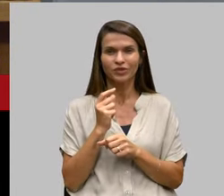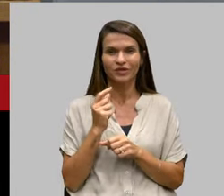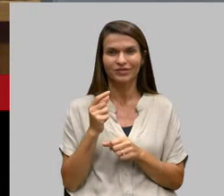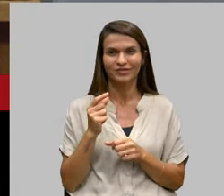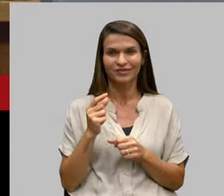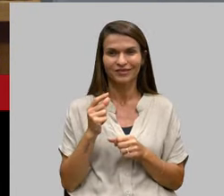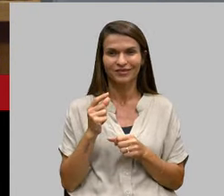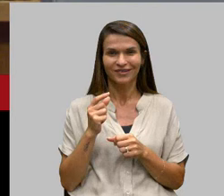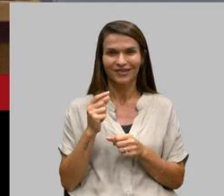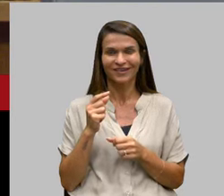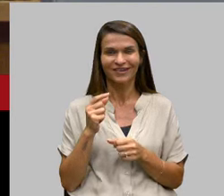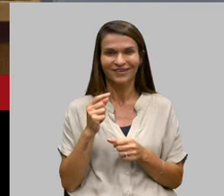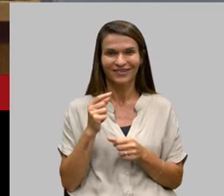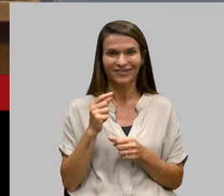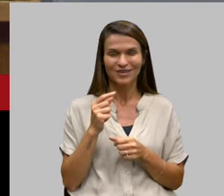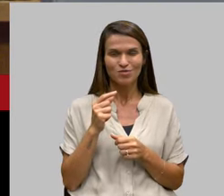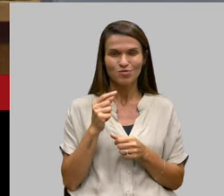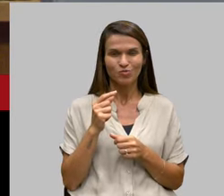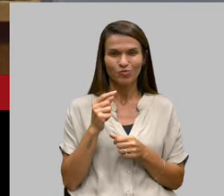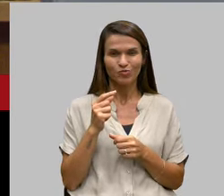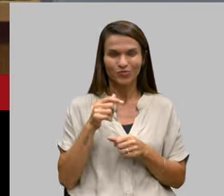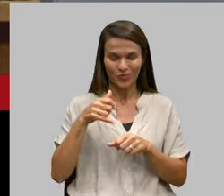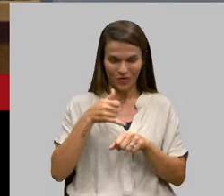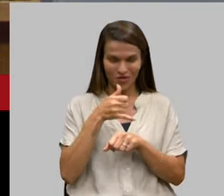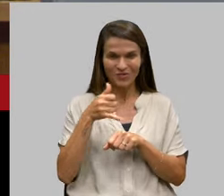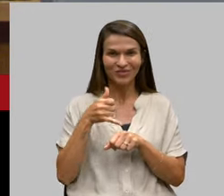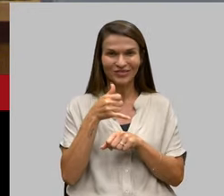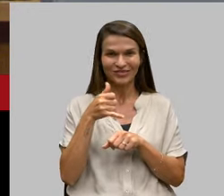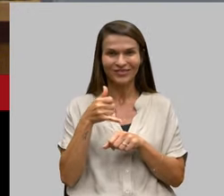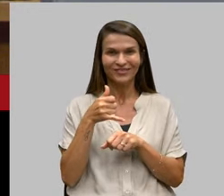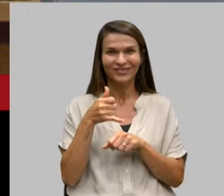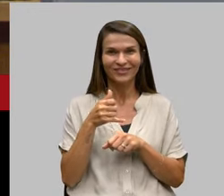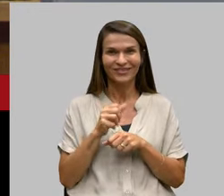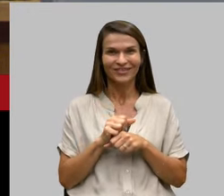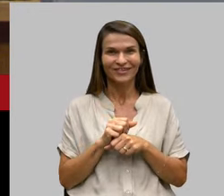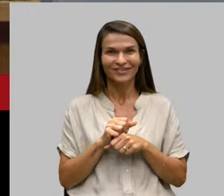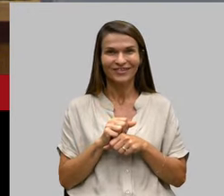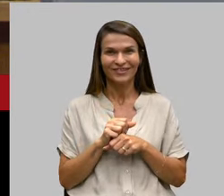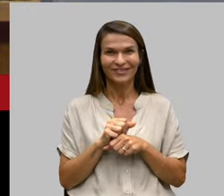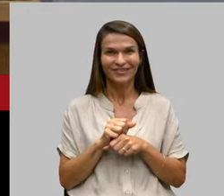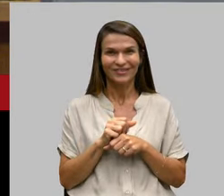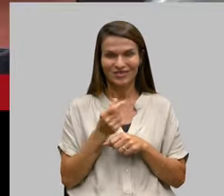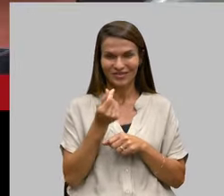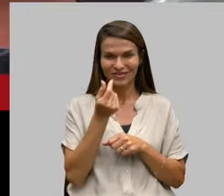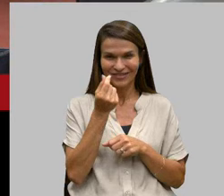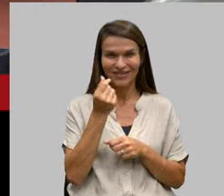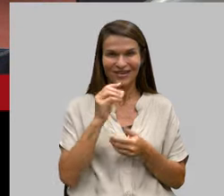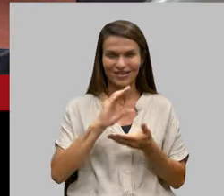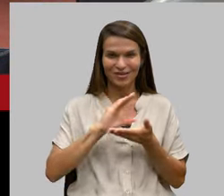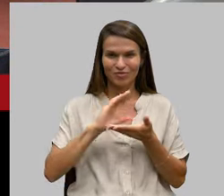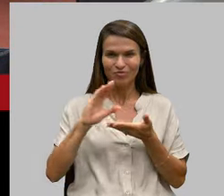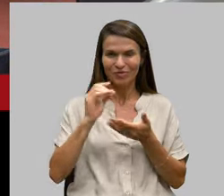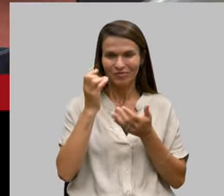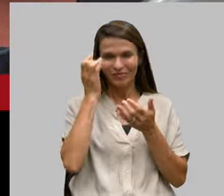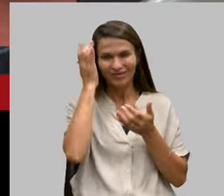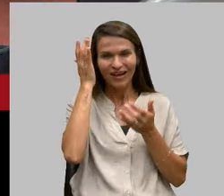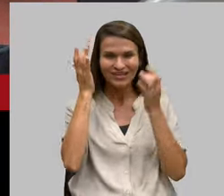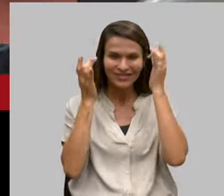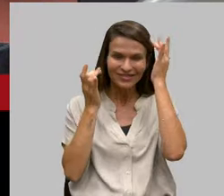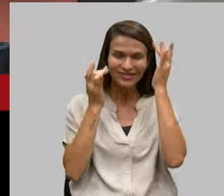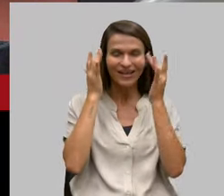né prefeitos que receberam muito recurso na covid queimaram o recurso com uma facilidade